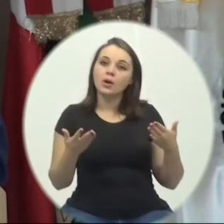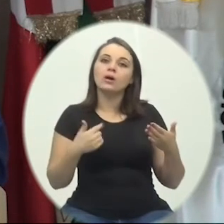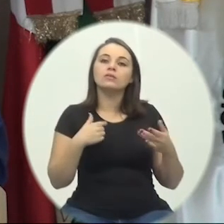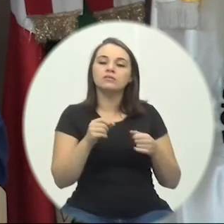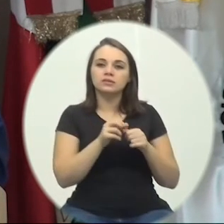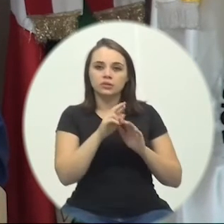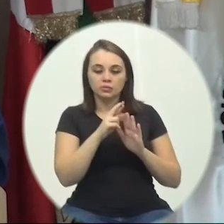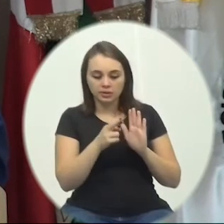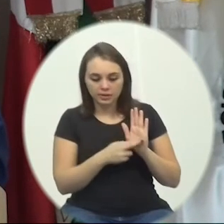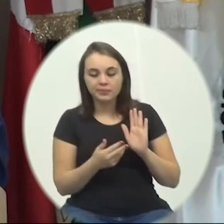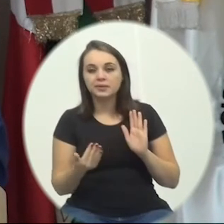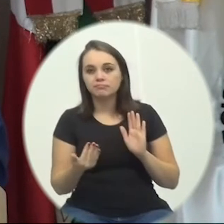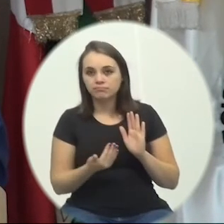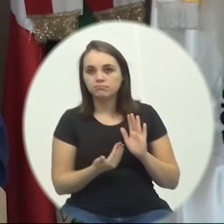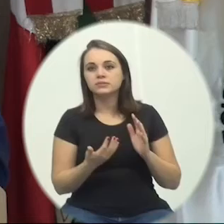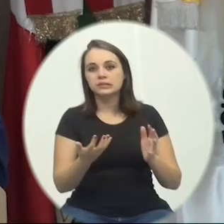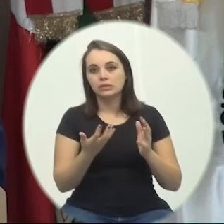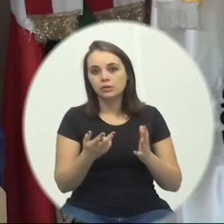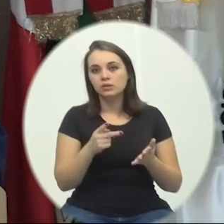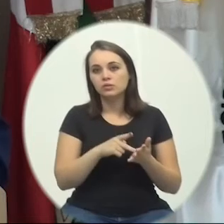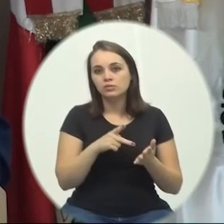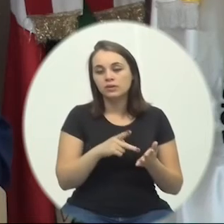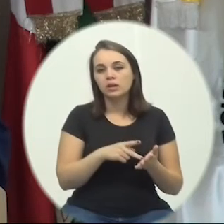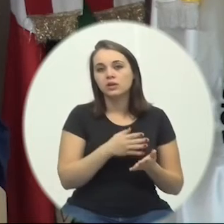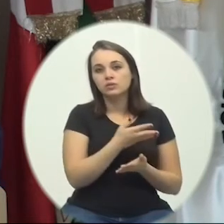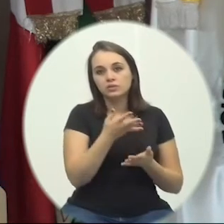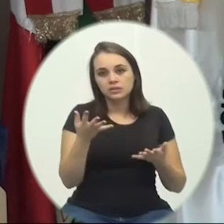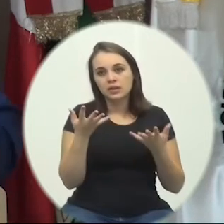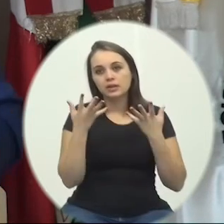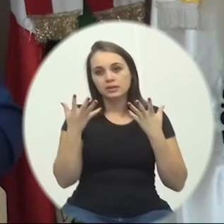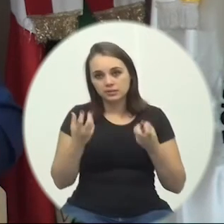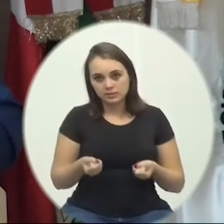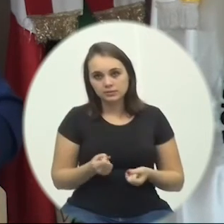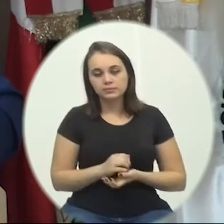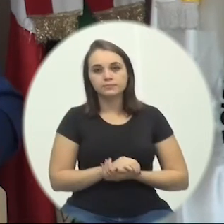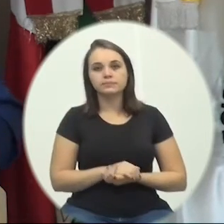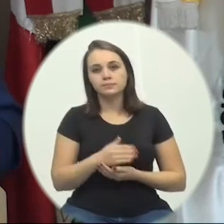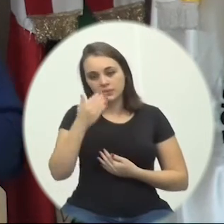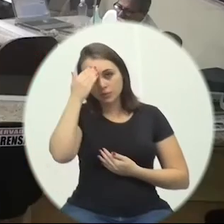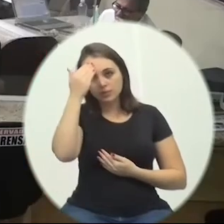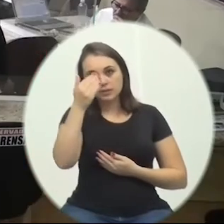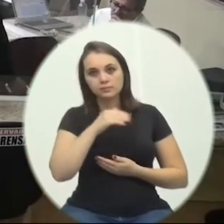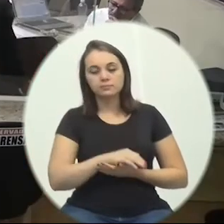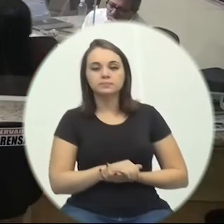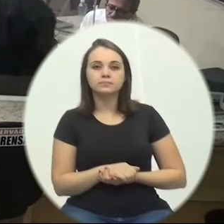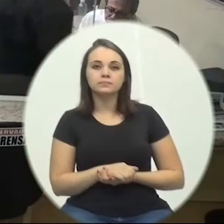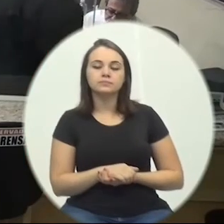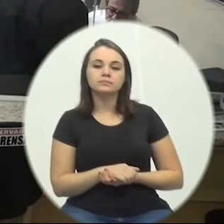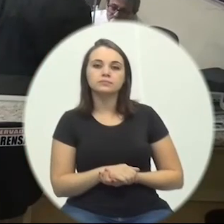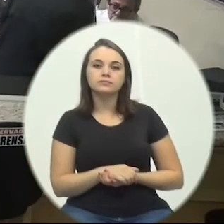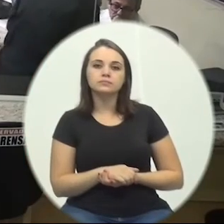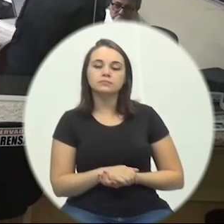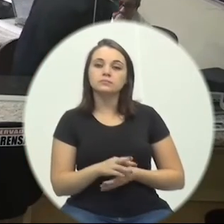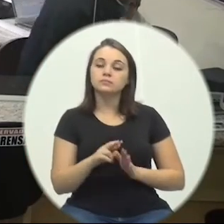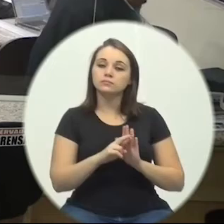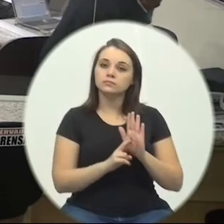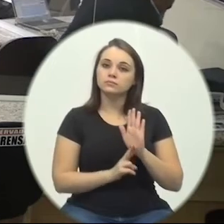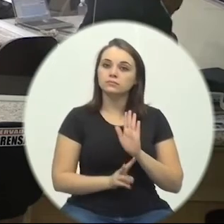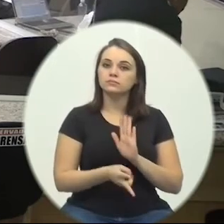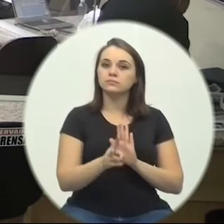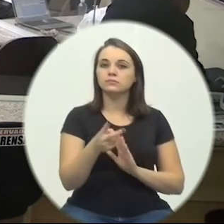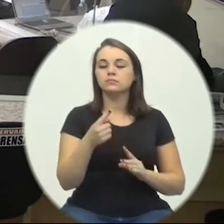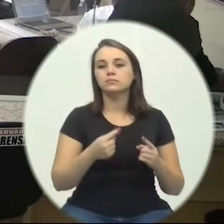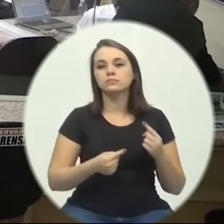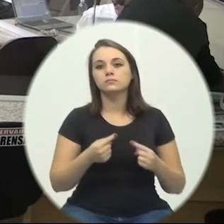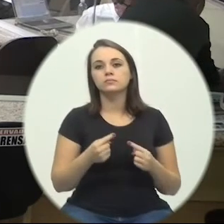esse requerimento. Eu gostaria de contar com a colaboração dos nobres colegas. Obrigado. O requerimento continua em